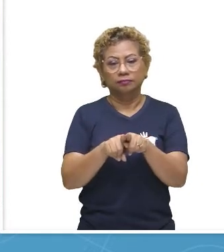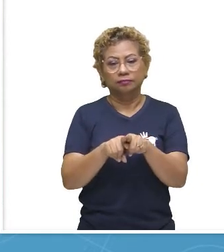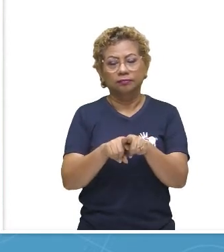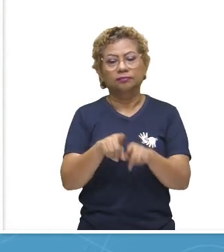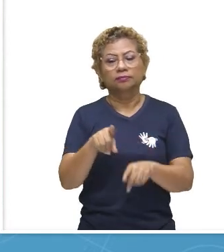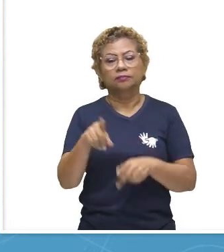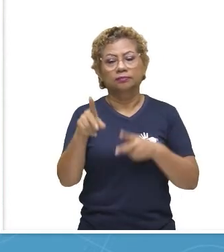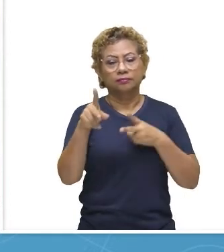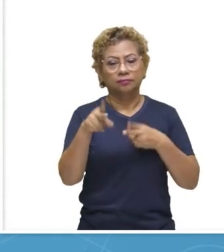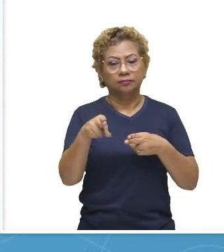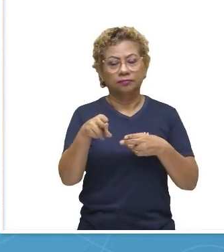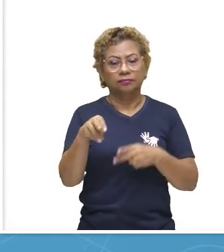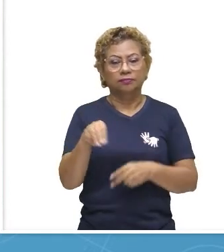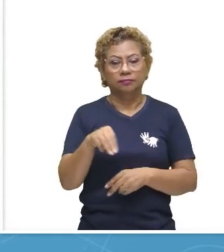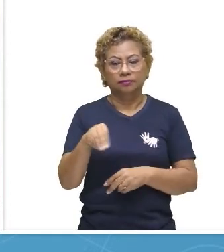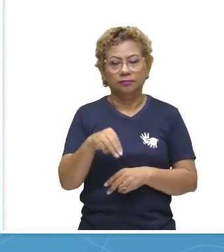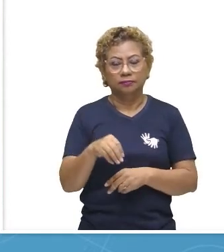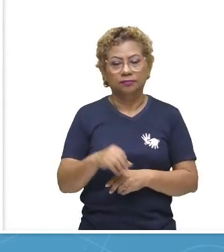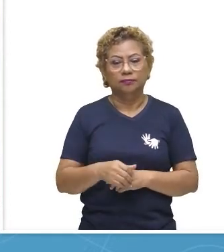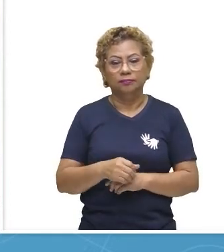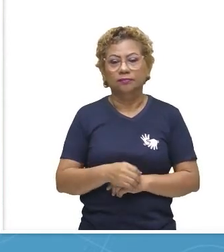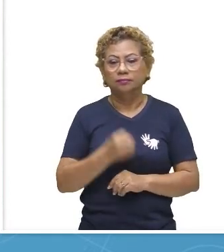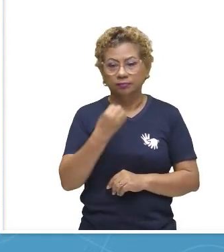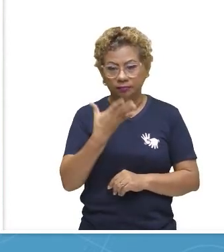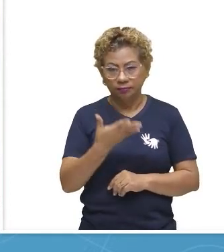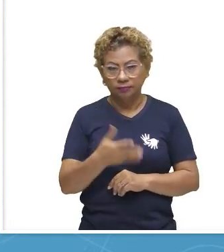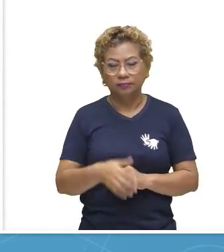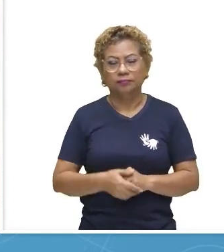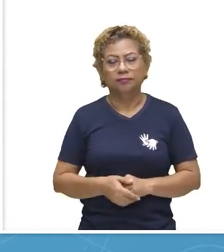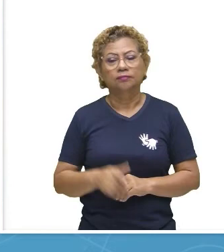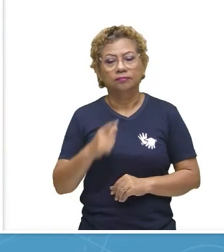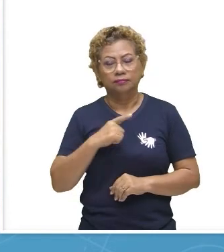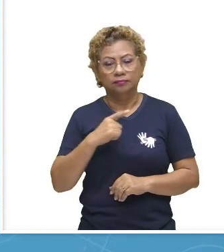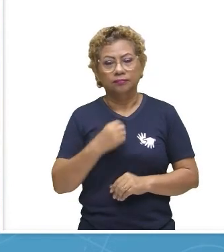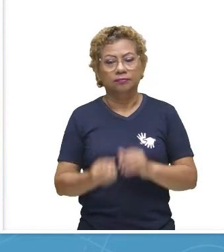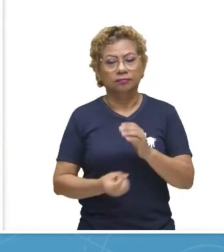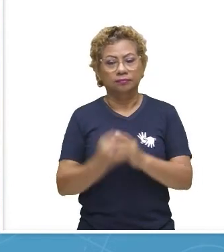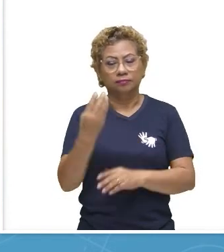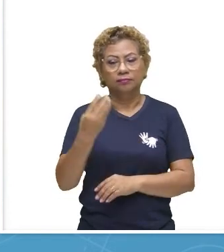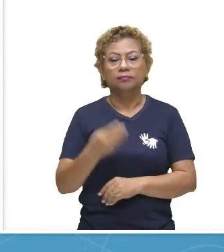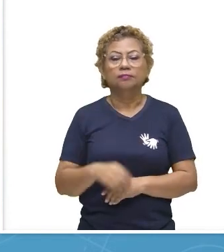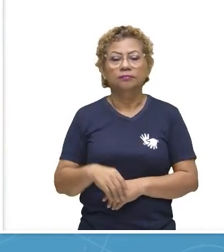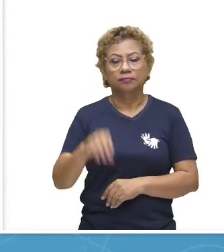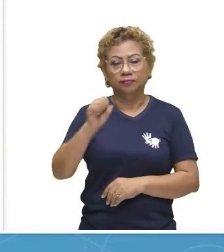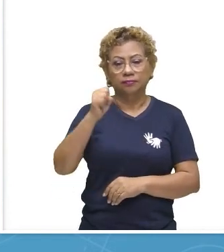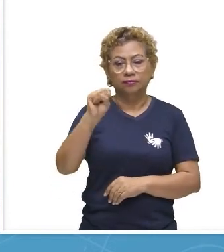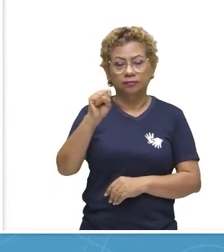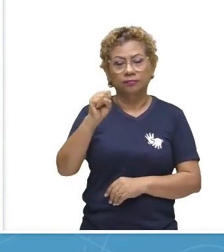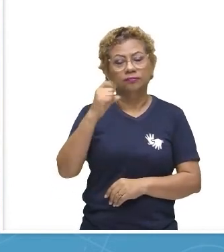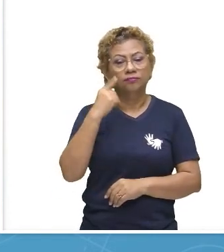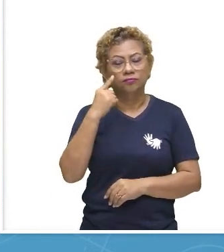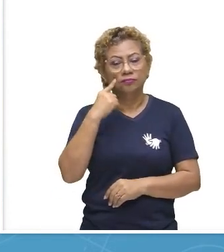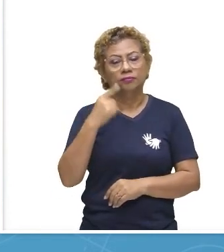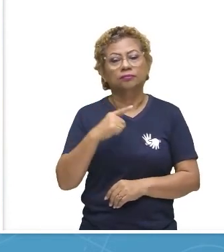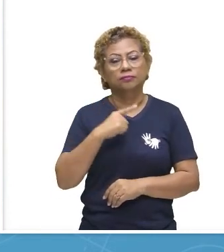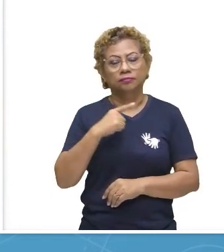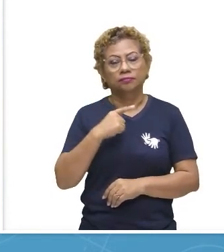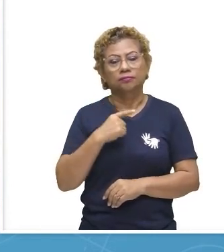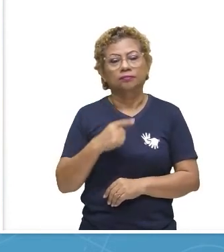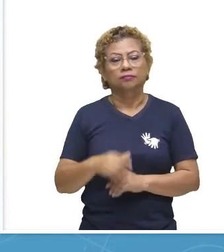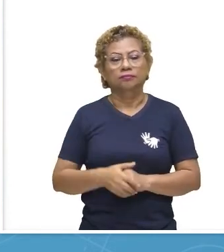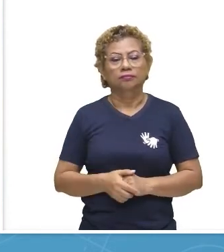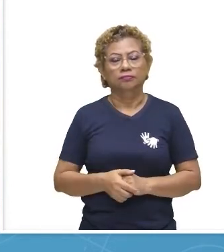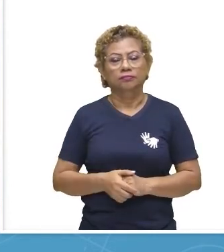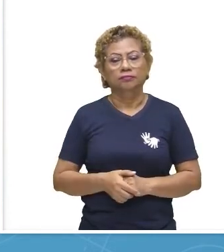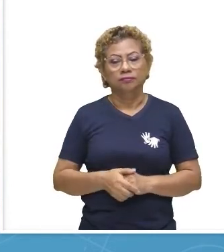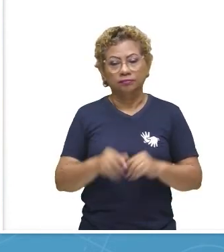a mesma medida, tá bom? Então, esses são os 8 ângulos que se formam entre as retas paralelas quando elas são cortadas por